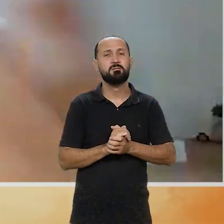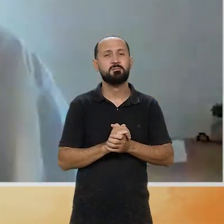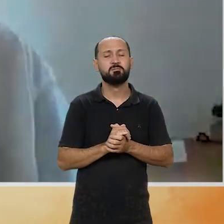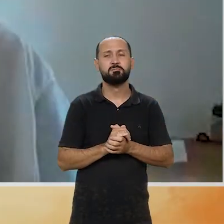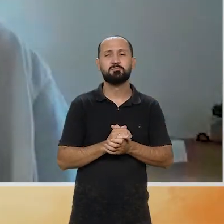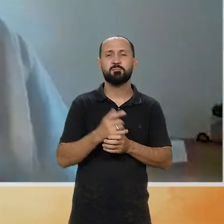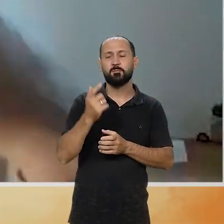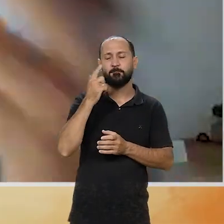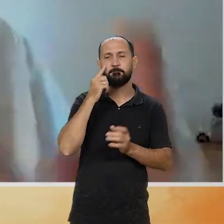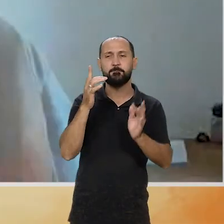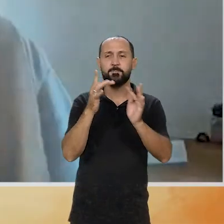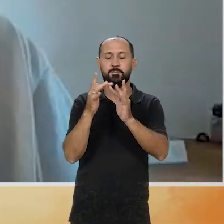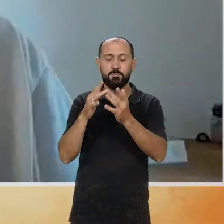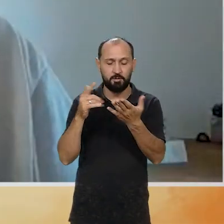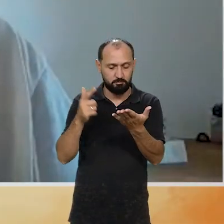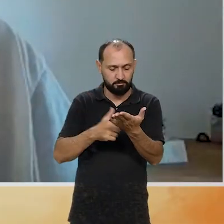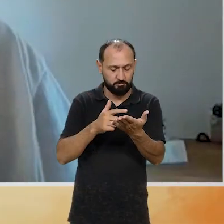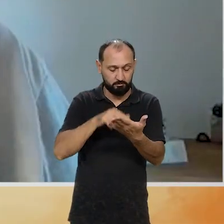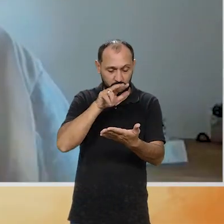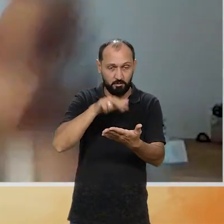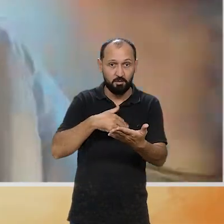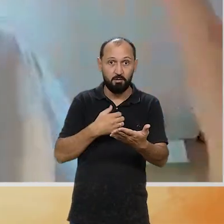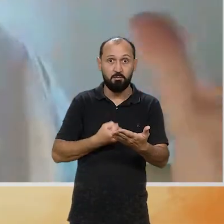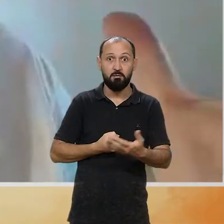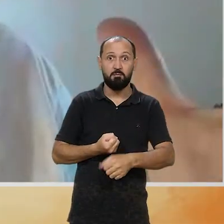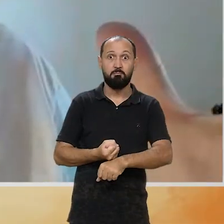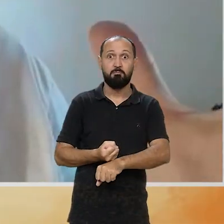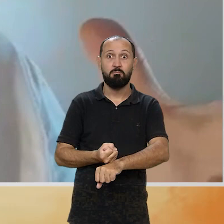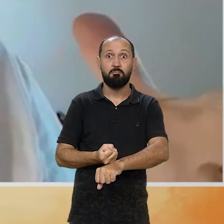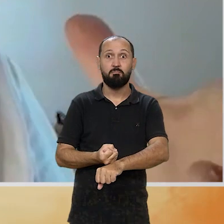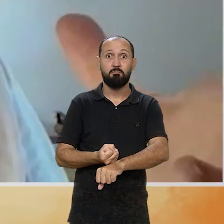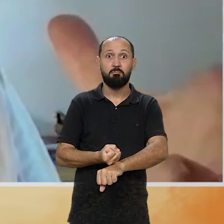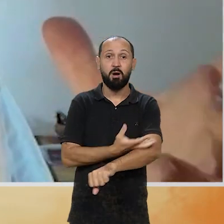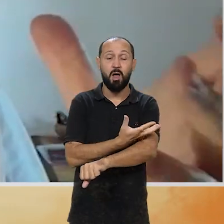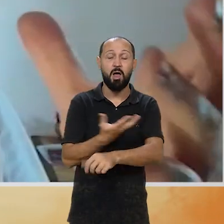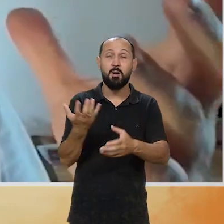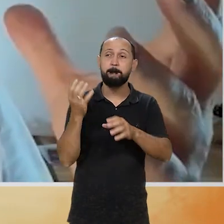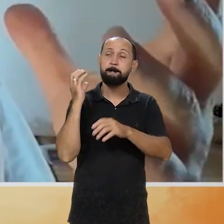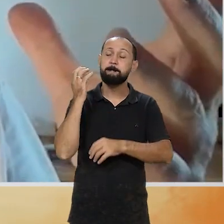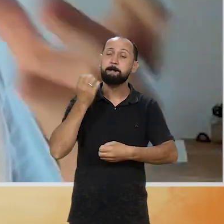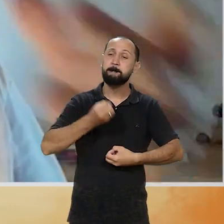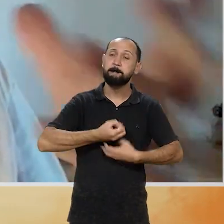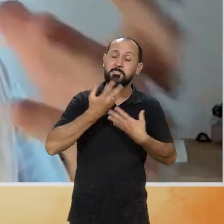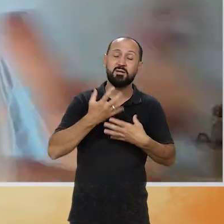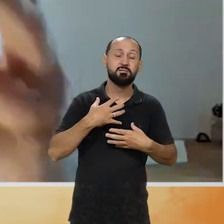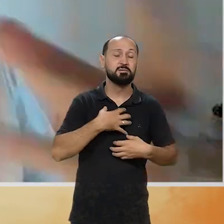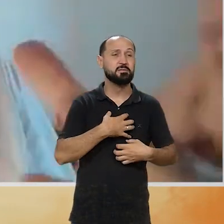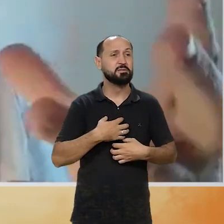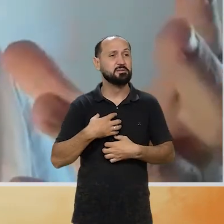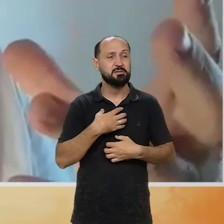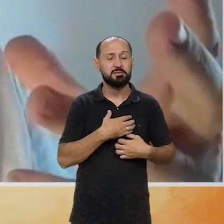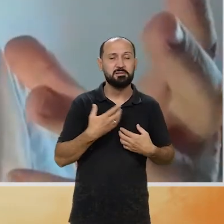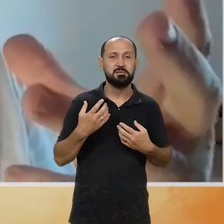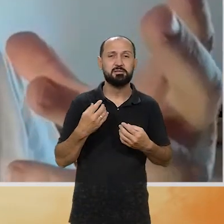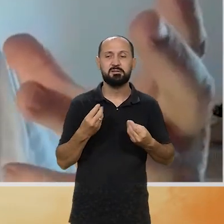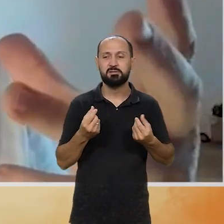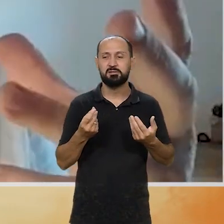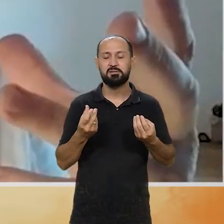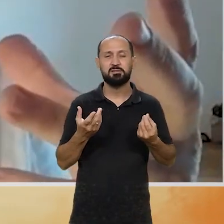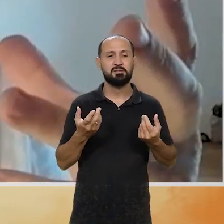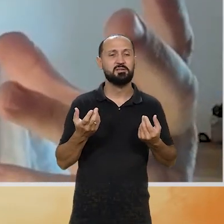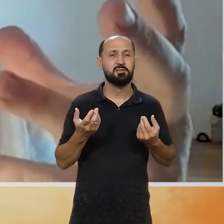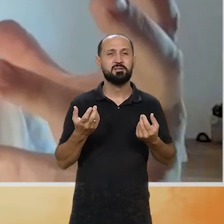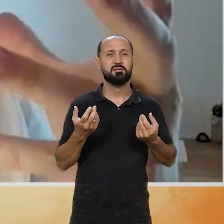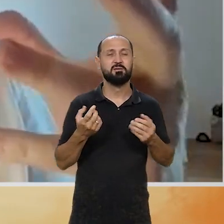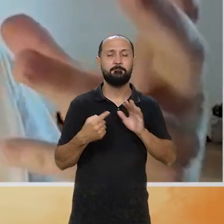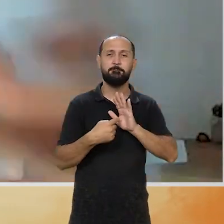aí eu fui tomar contato com a obra e fiquei siderado, né? Porque eram poemas assim não era tudo